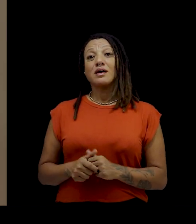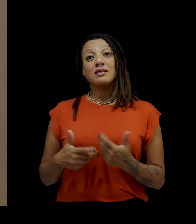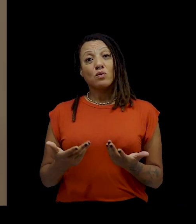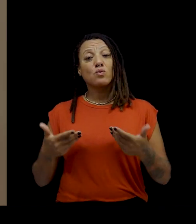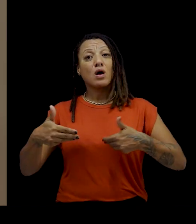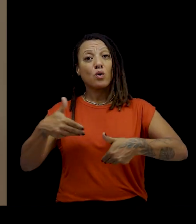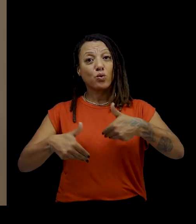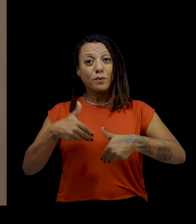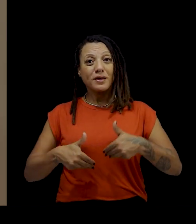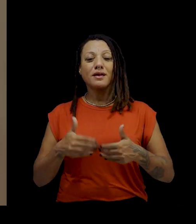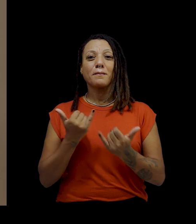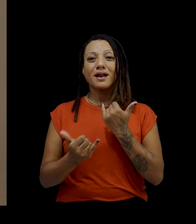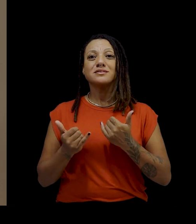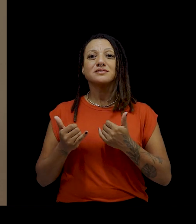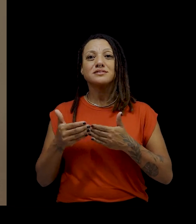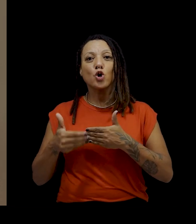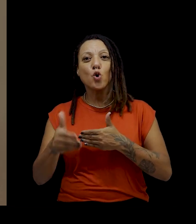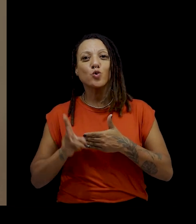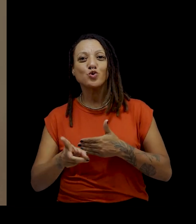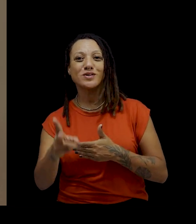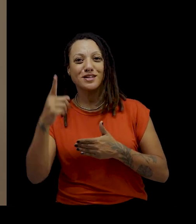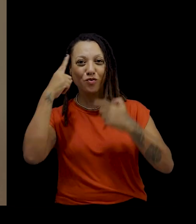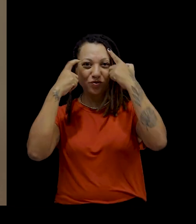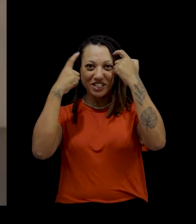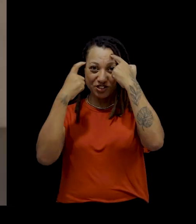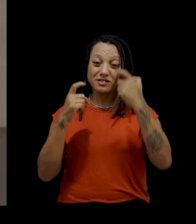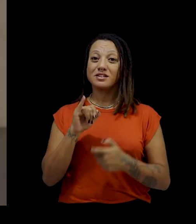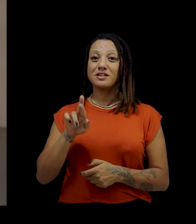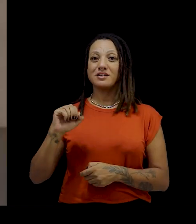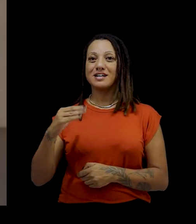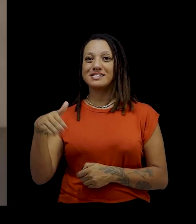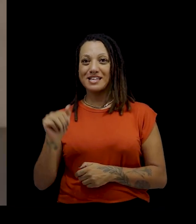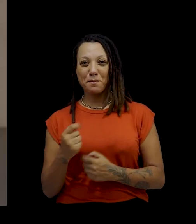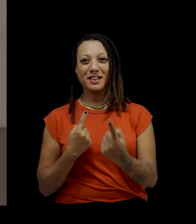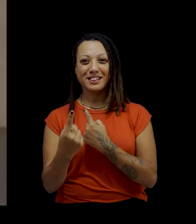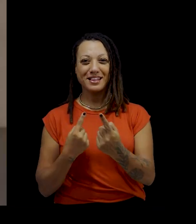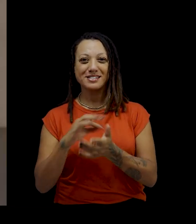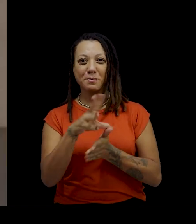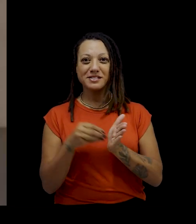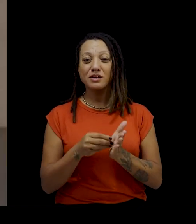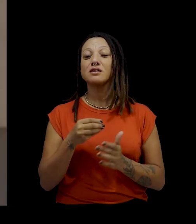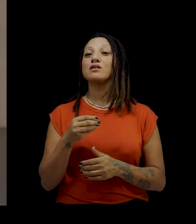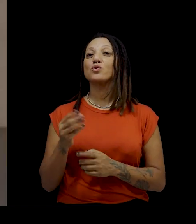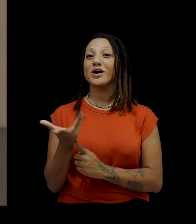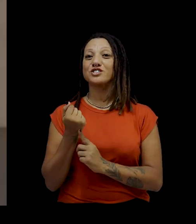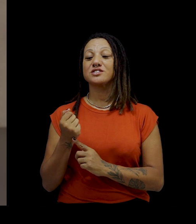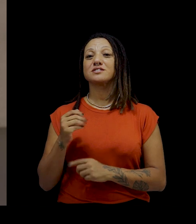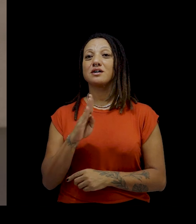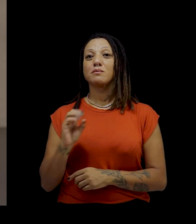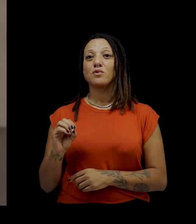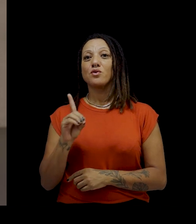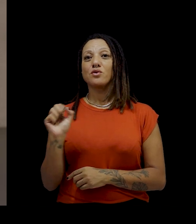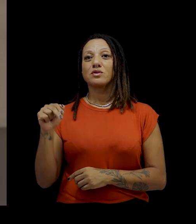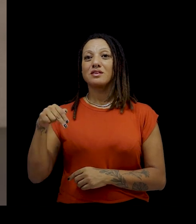é como se fosse uma continuação fictícia do Iracema, uma transamazônica, do Jorge Bodansky e do